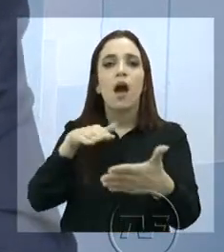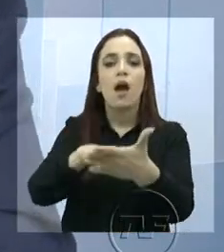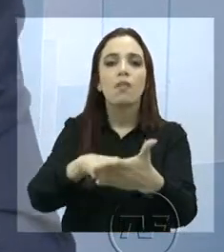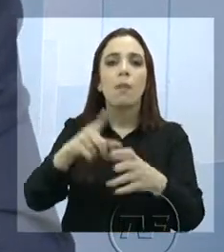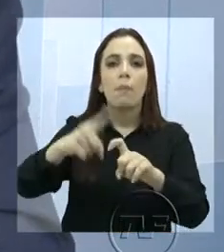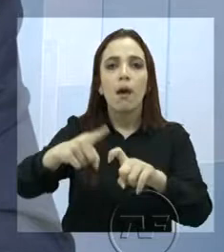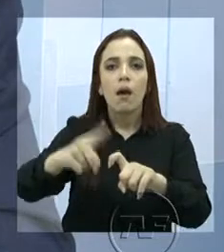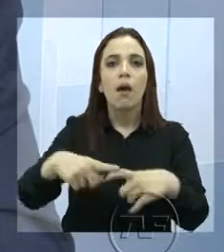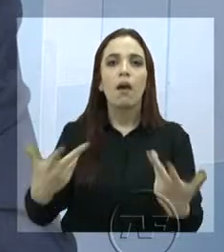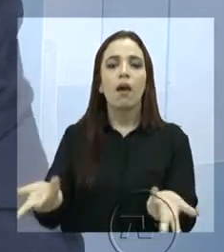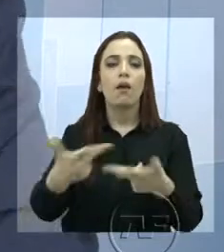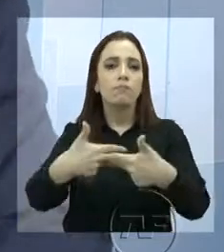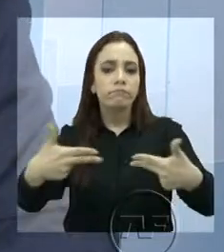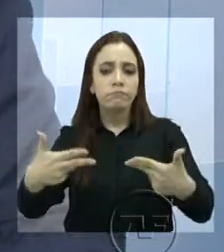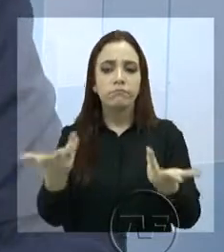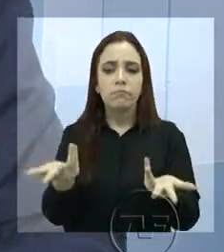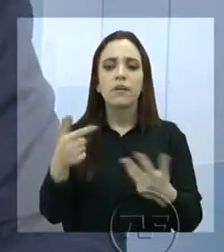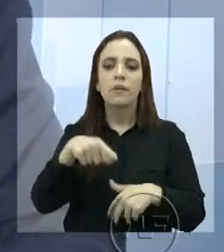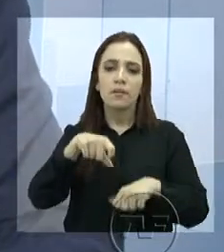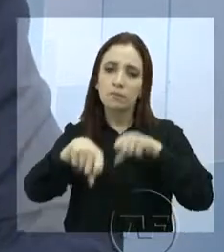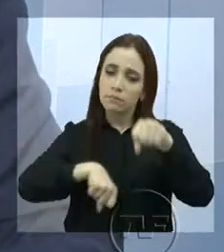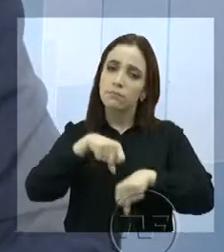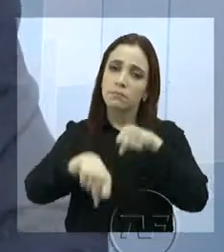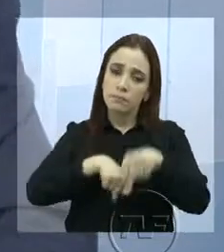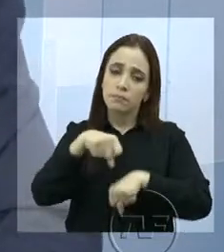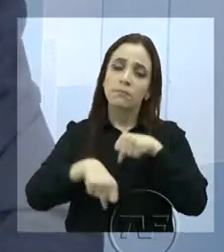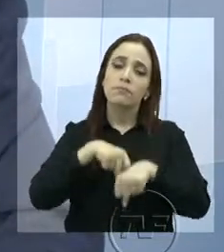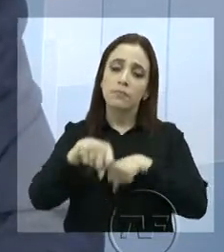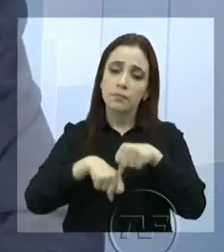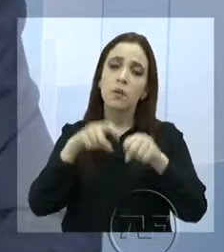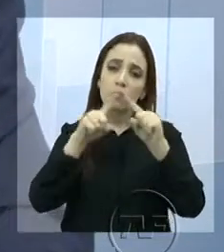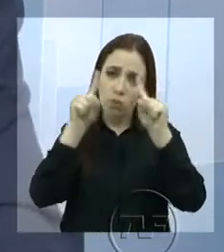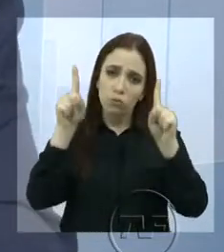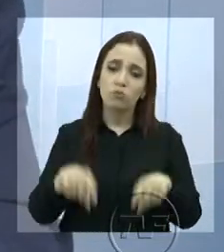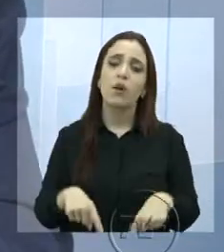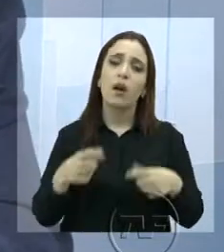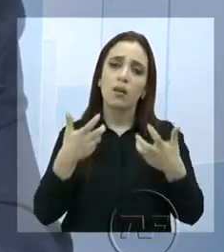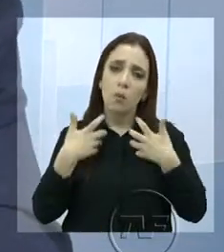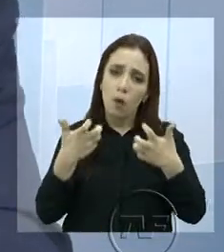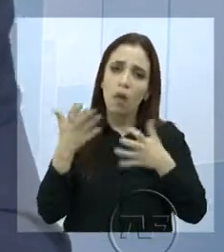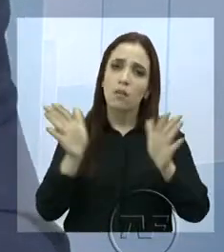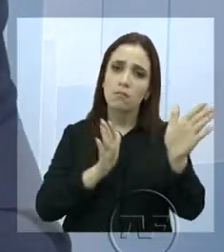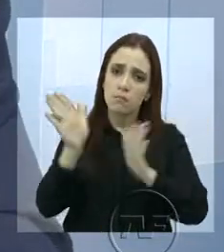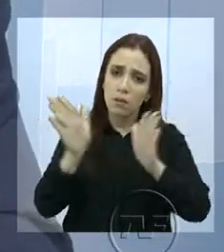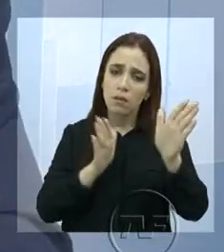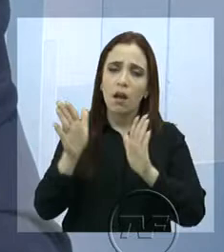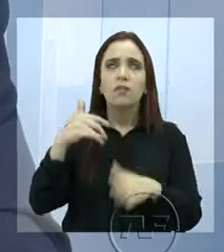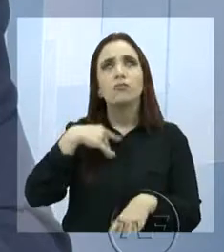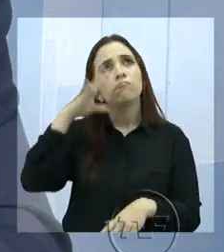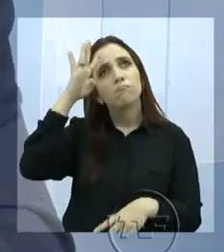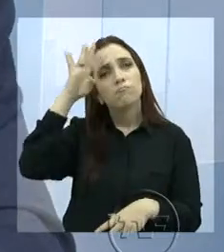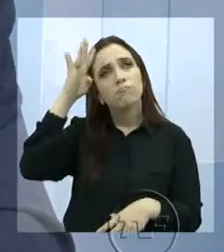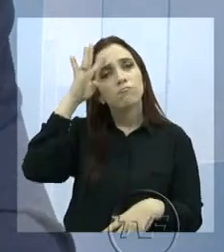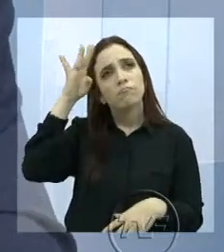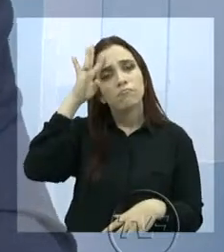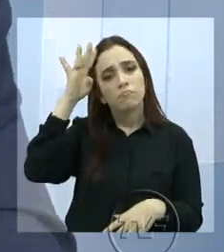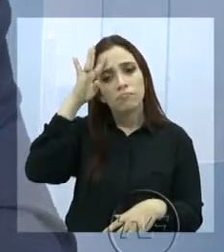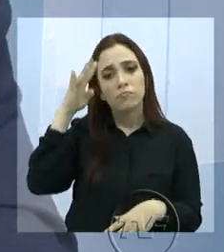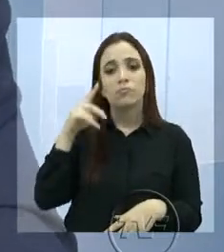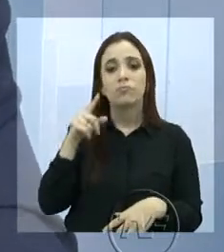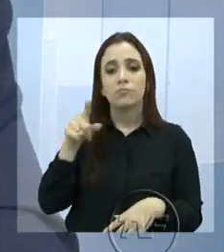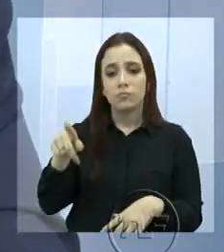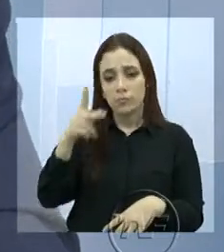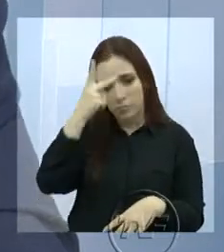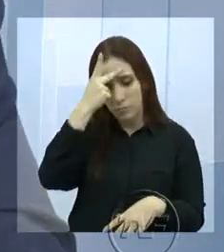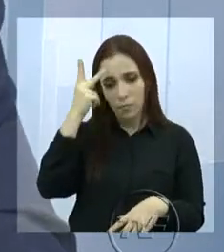onde vai levar o garoto. Então, o Bike Sem Limites é uma proposta que nos veio a partir de uma pessoa que se tornou